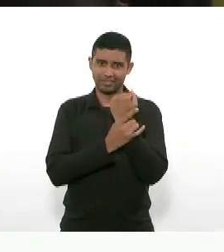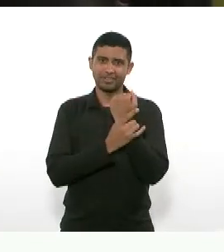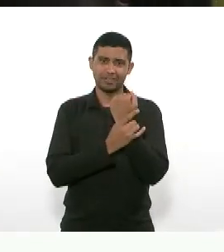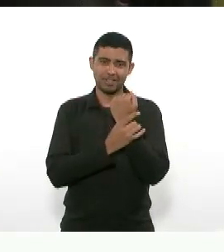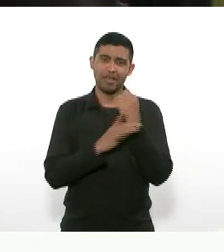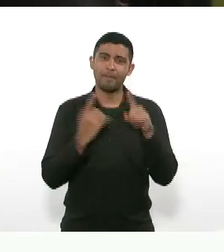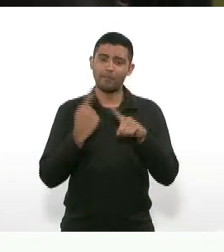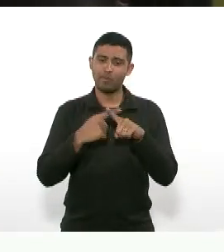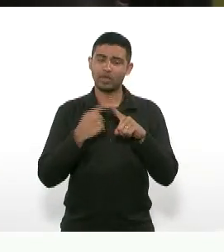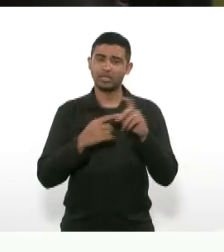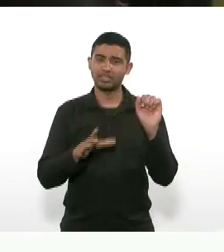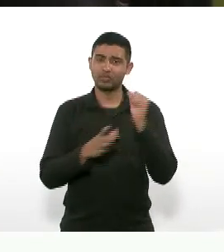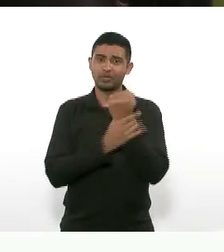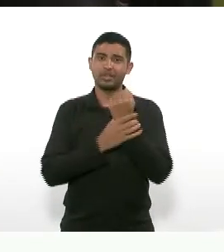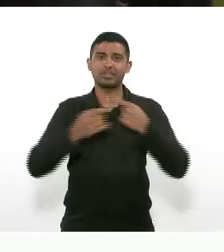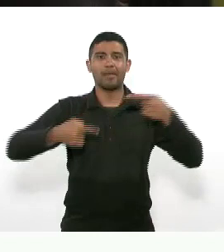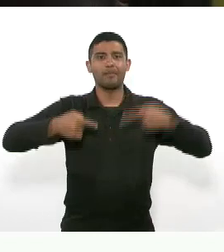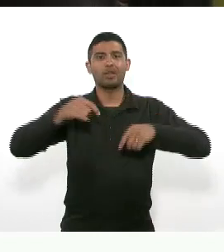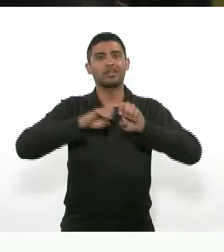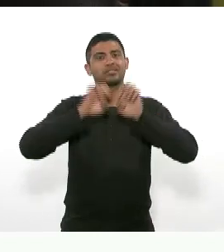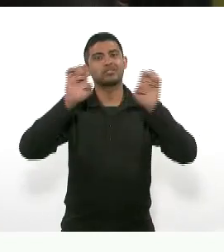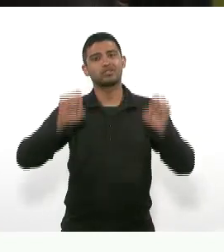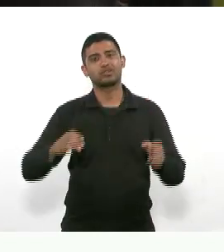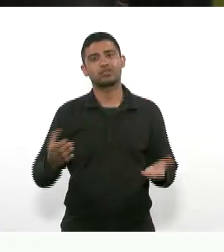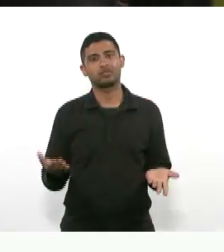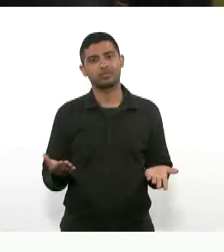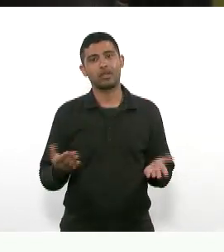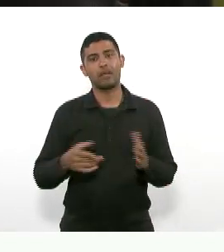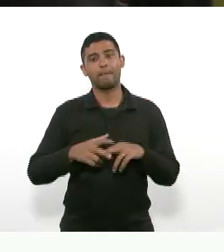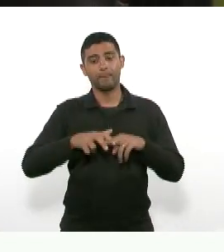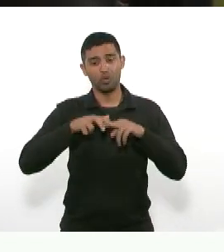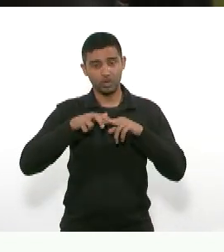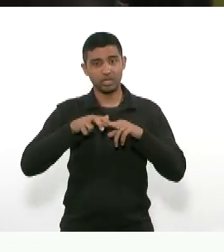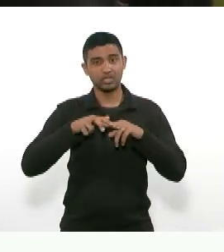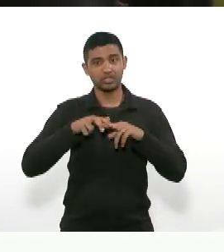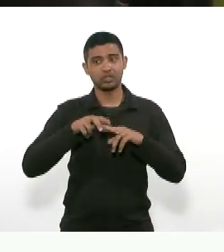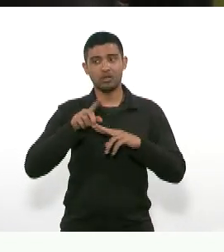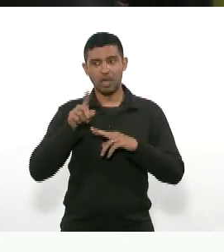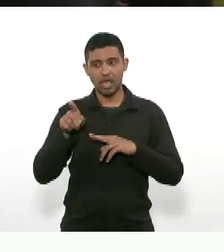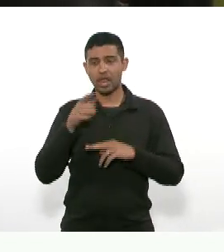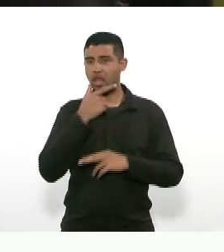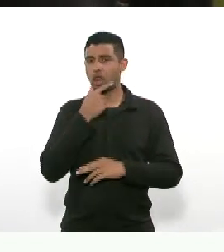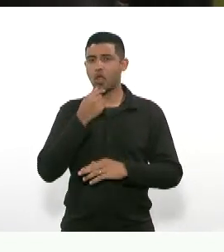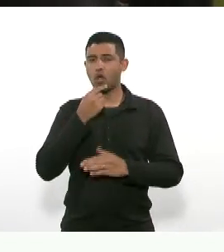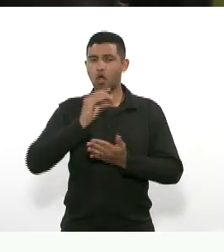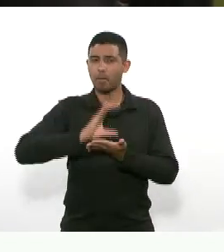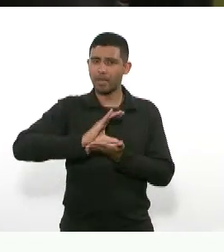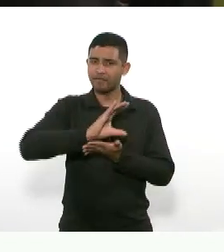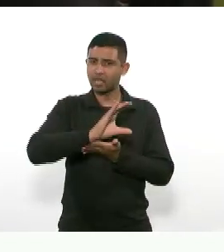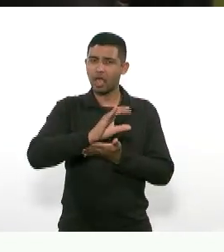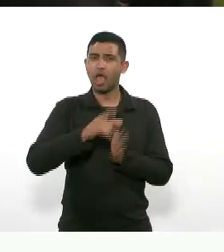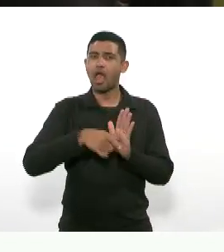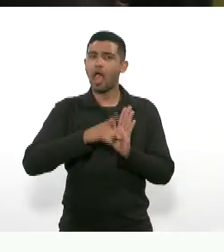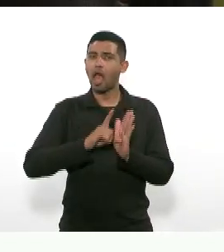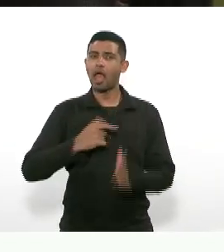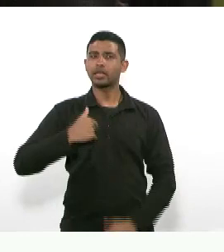estruturante. Por isso que o investidor, antes de pensar no estabelecimento de uma nova empresa, talvez